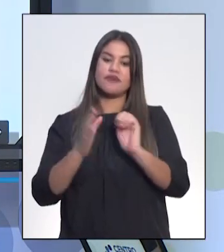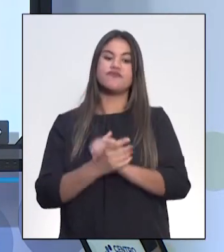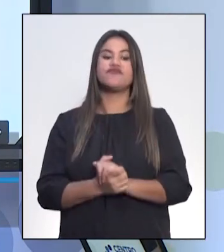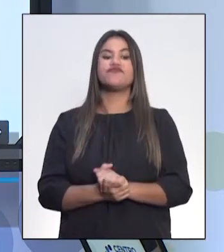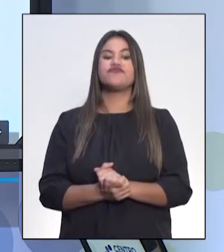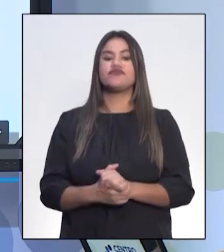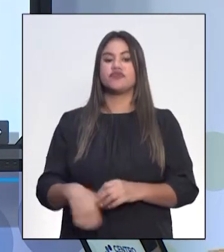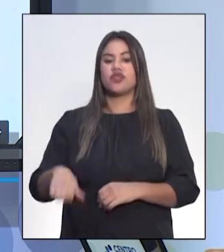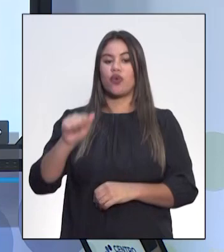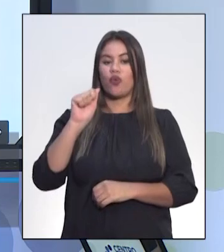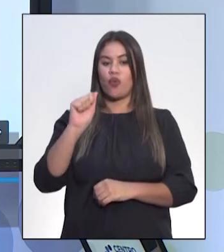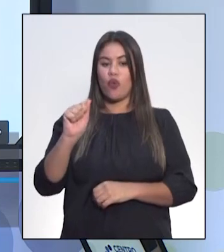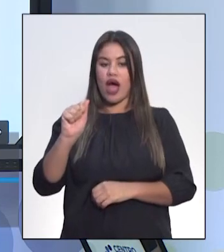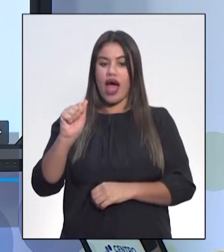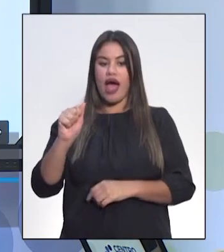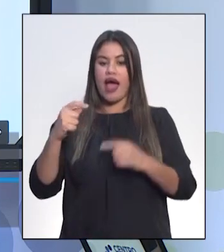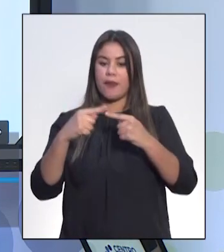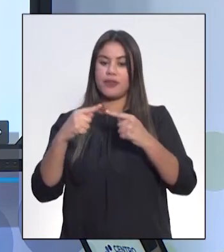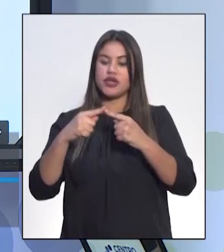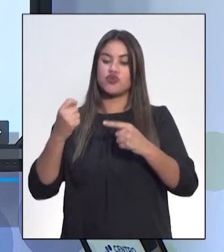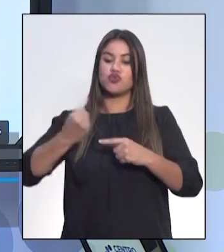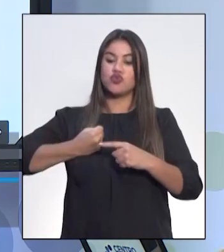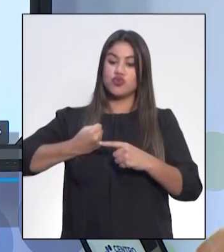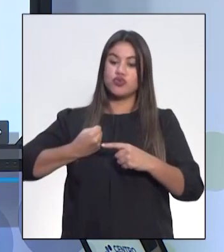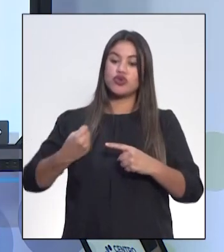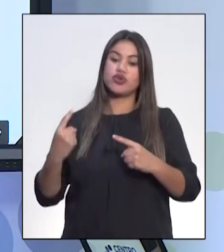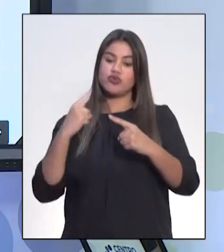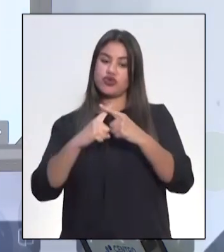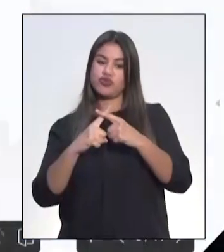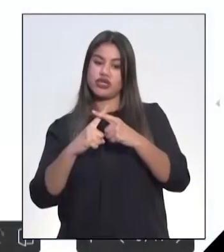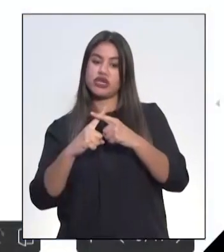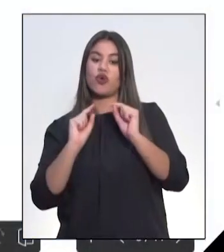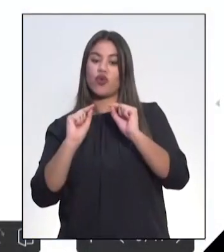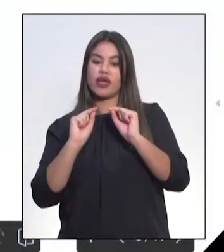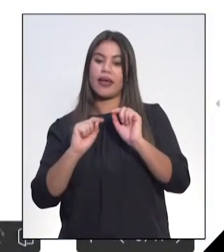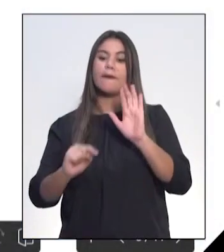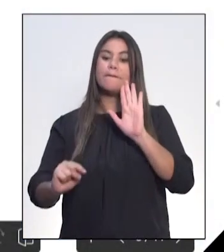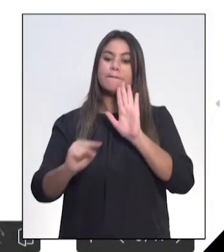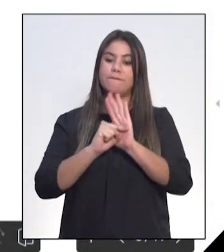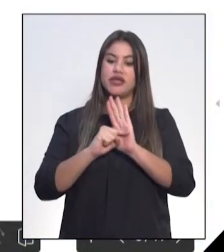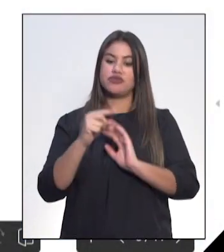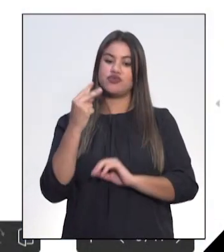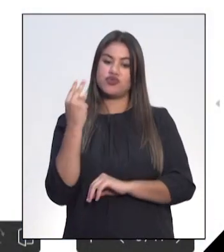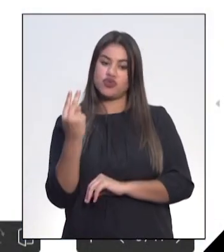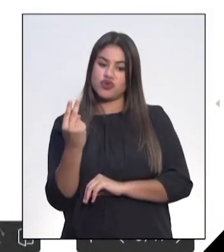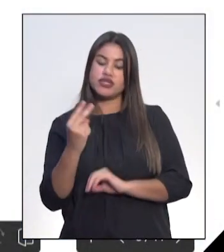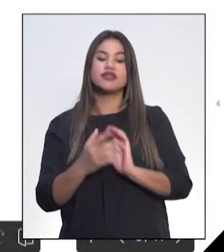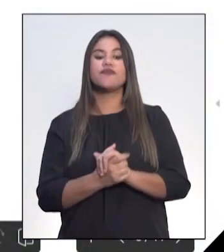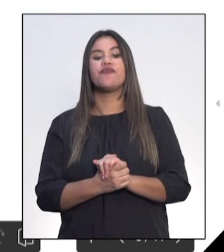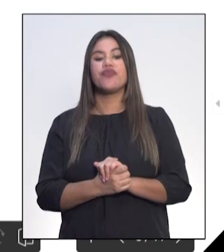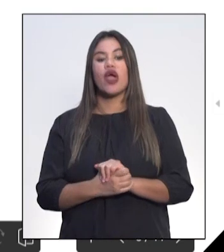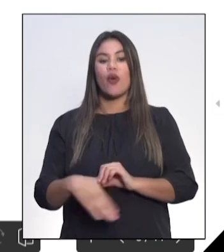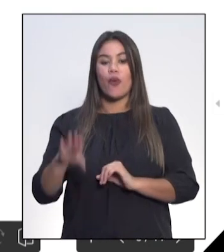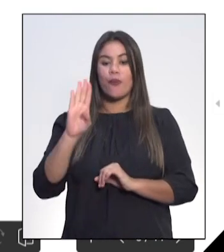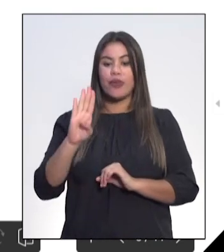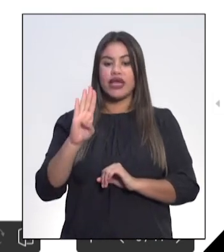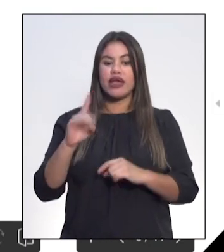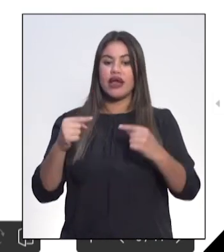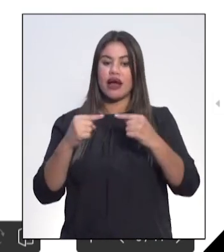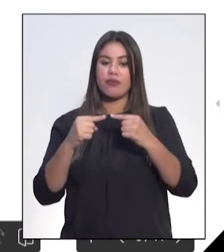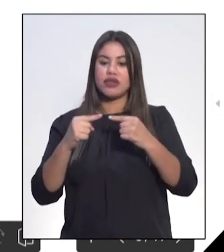número que multiplica o x ao quadrado, que é o menos 2. O b é o número que multiplica o x, que é